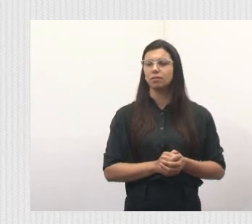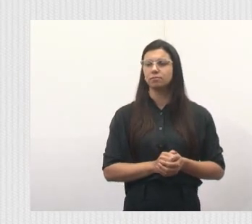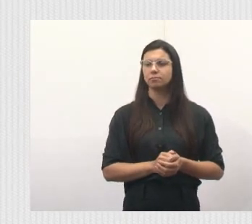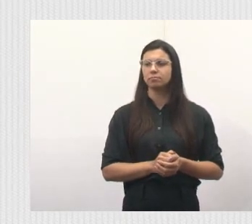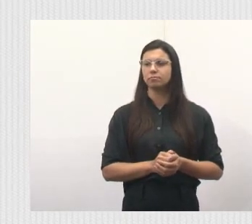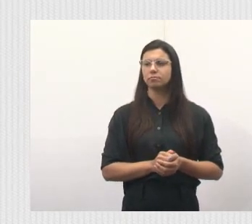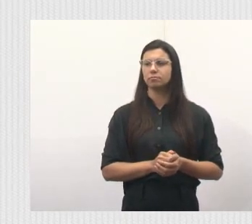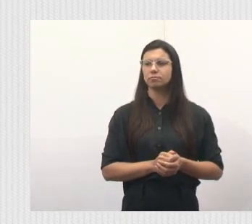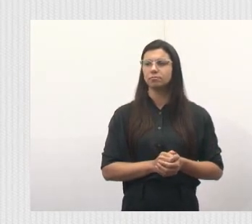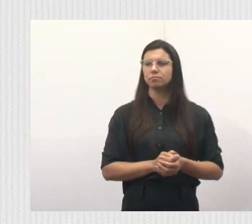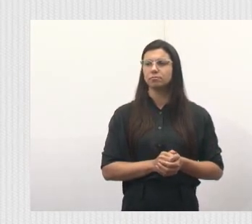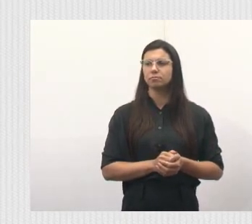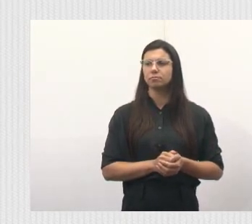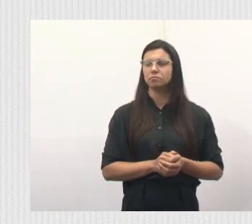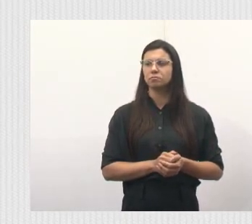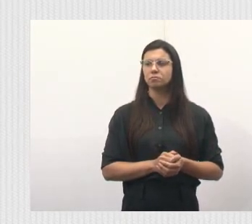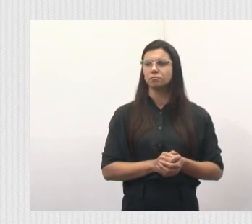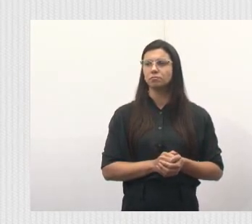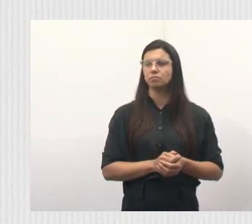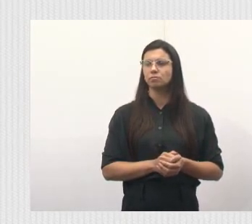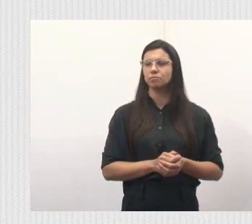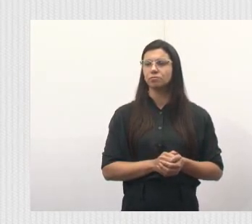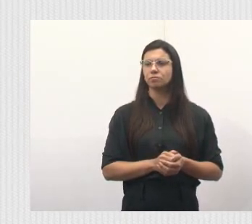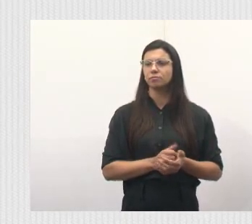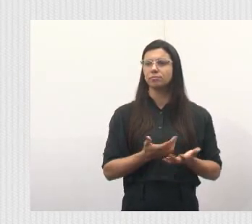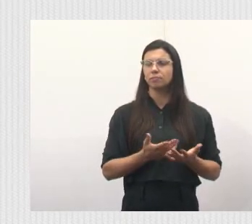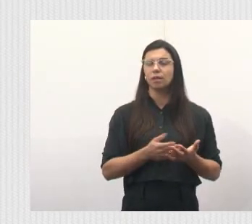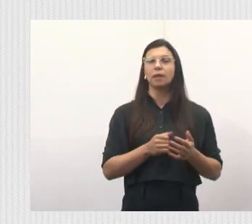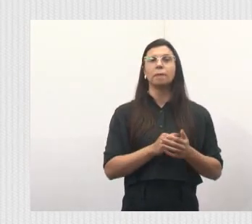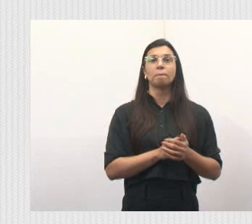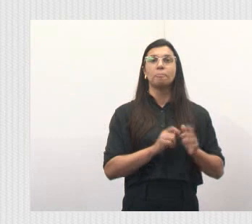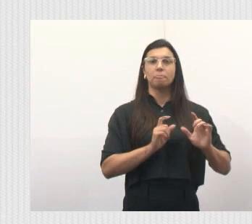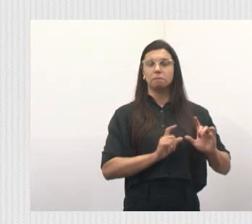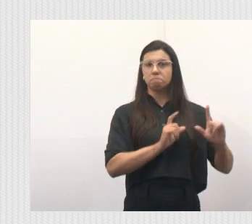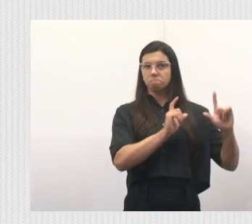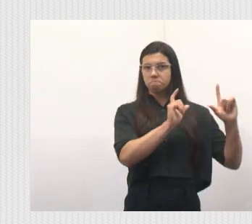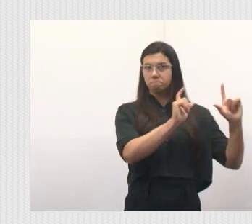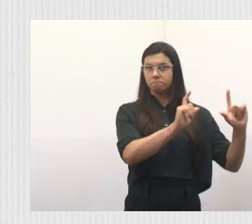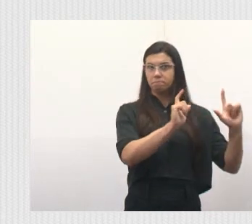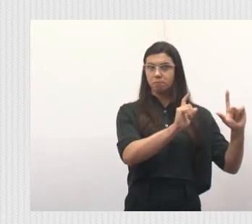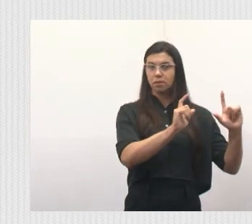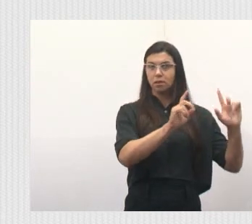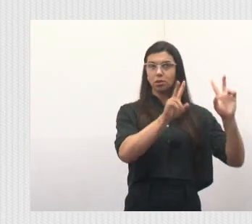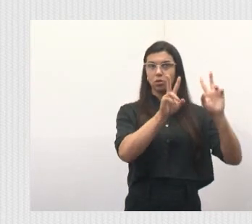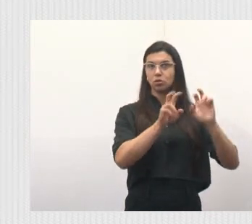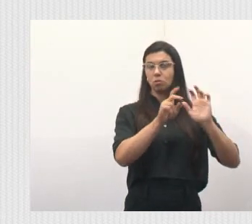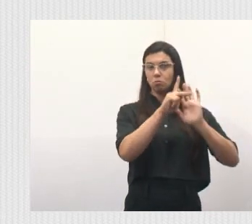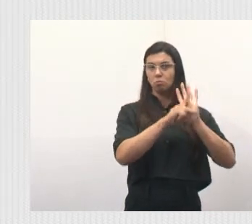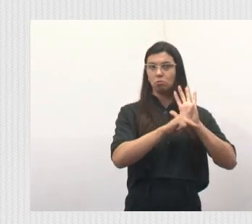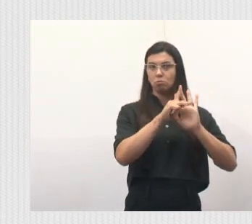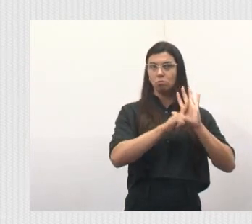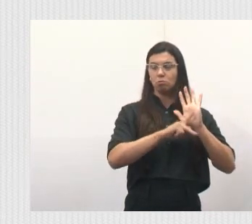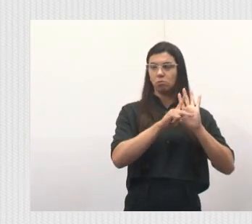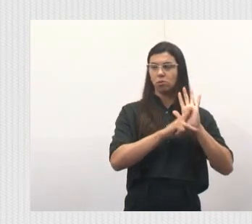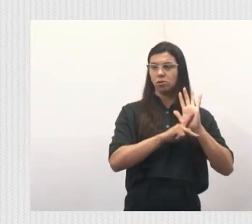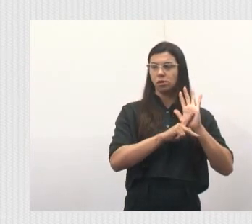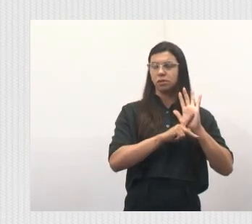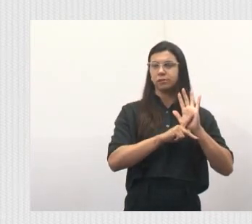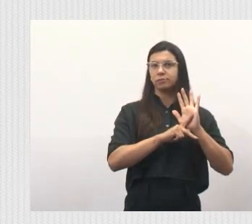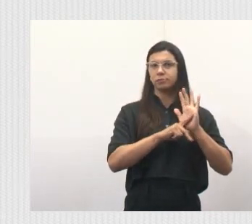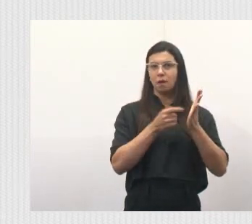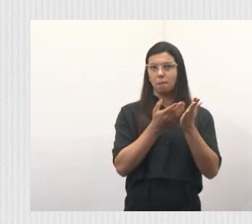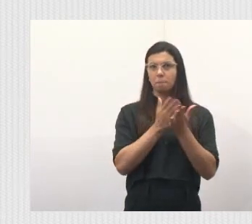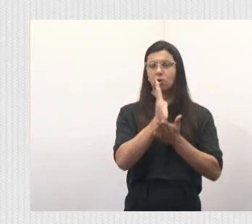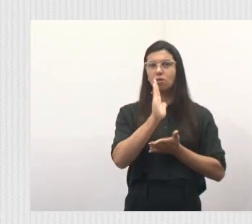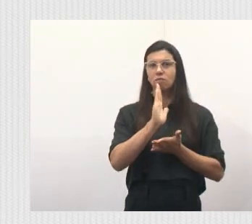Na verdade, ali o enunciado não é final de semana de esportes, mas sim refere-se ao projeto que foi aprovado